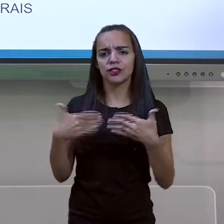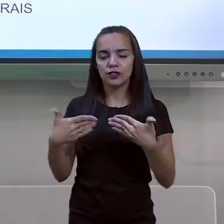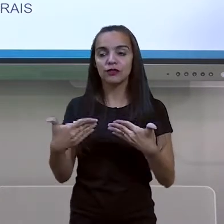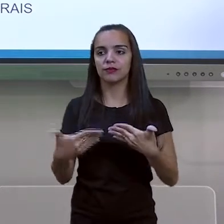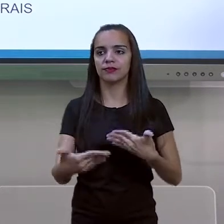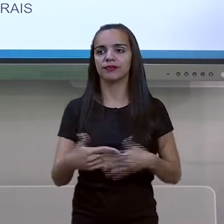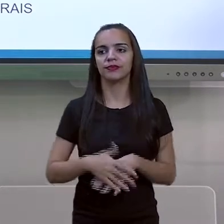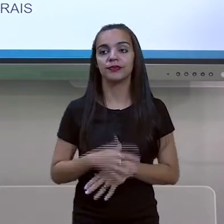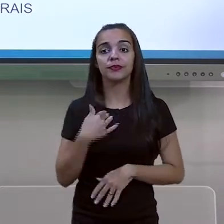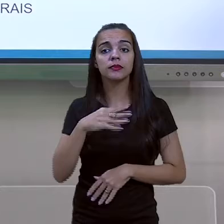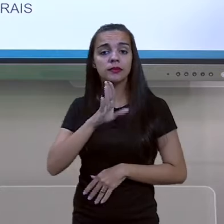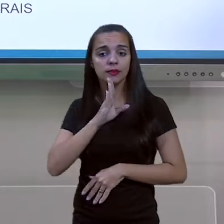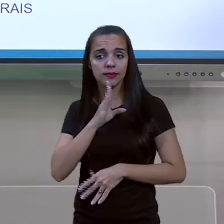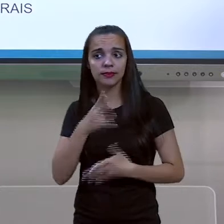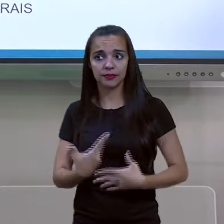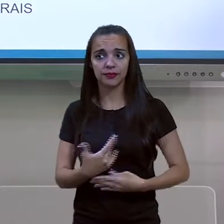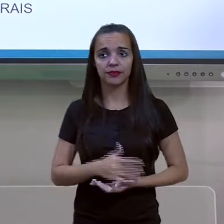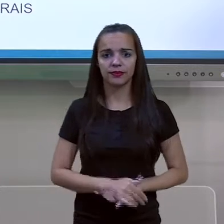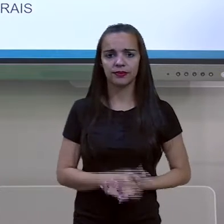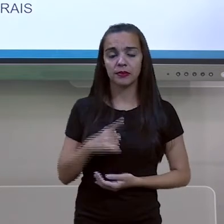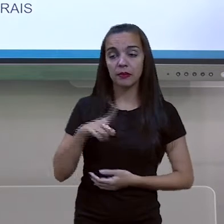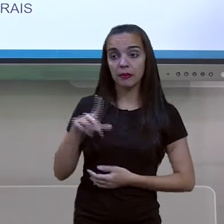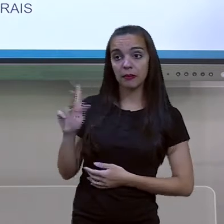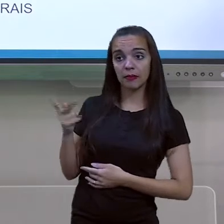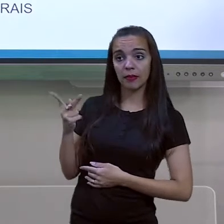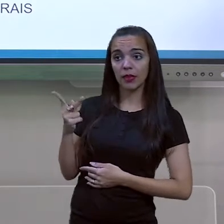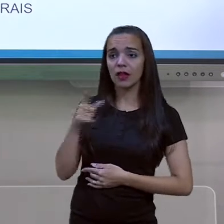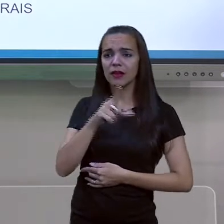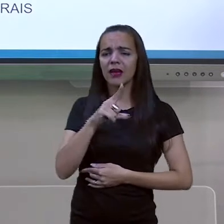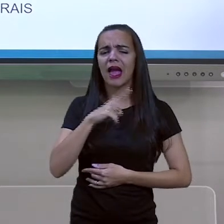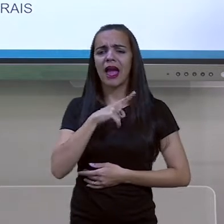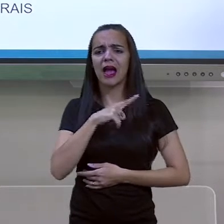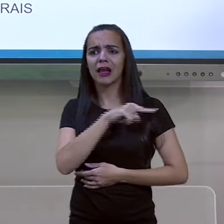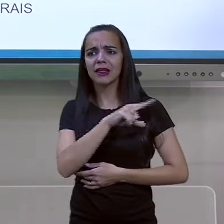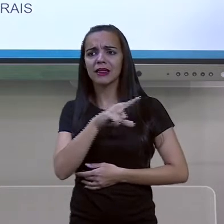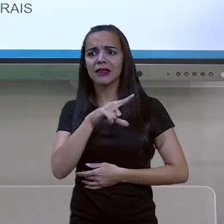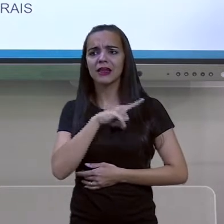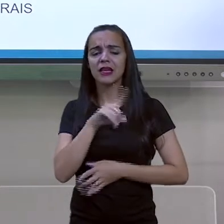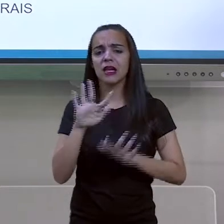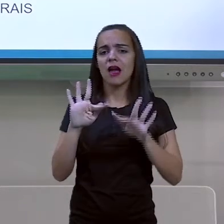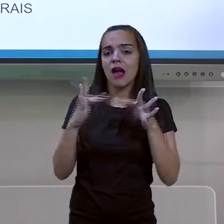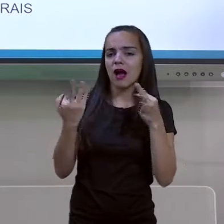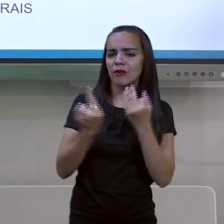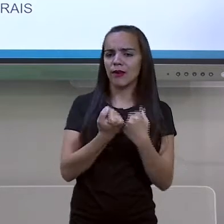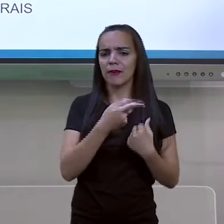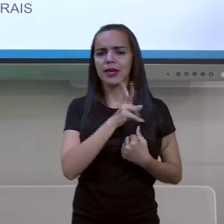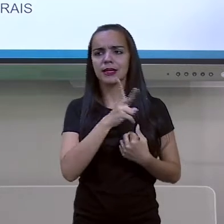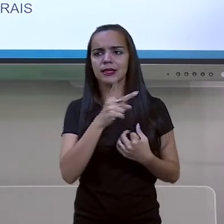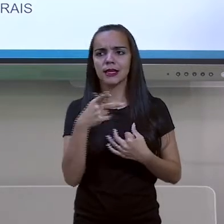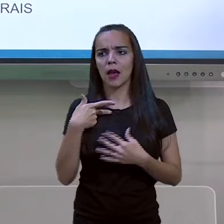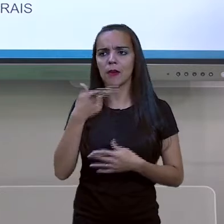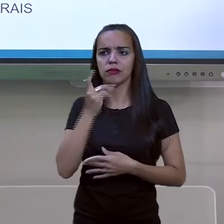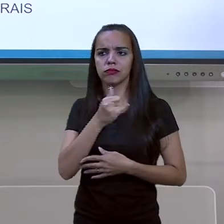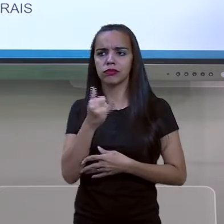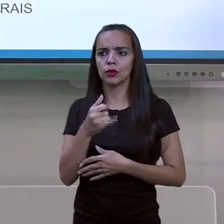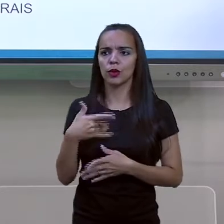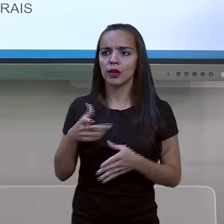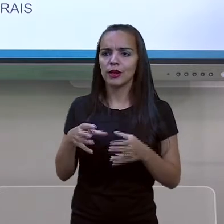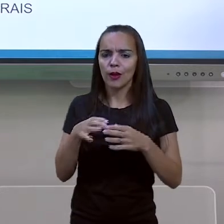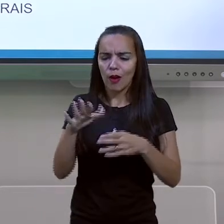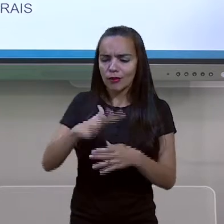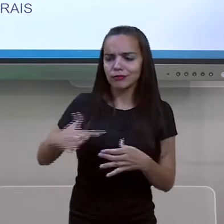assim sucessivamente. Essa história é carregada muito pela nossa família, né? Ali pelo